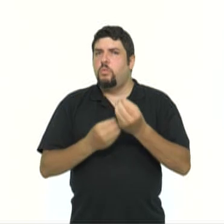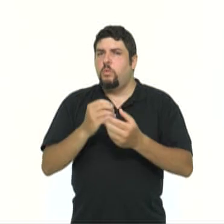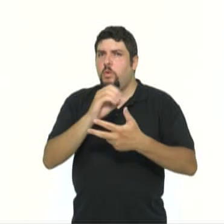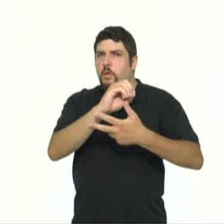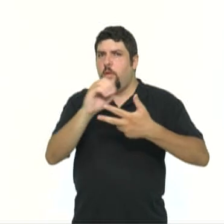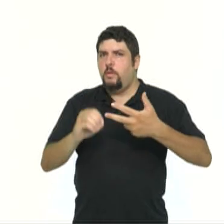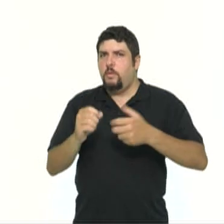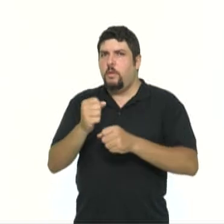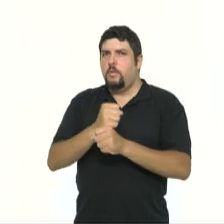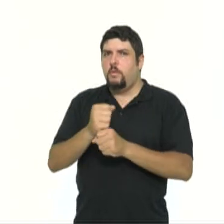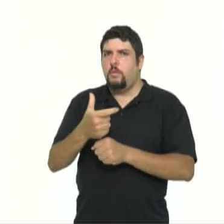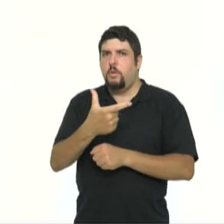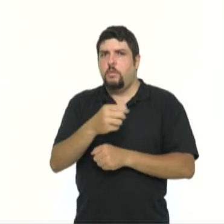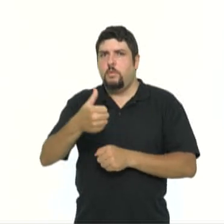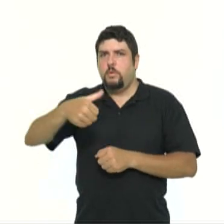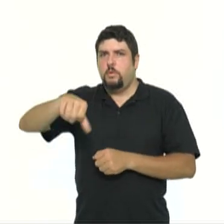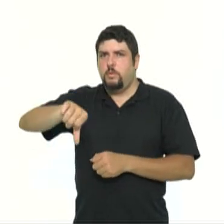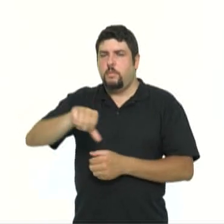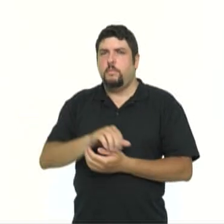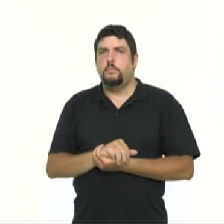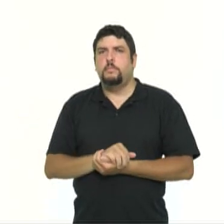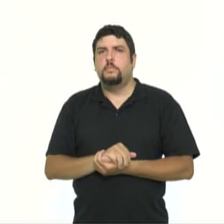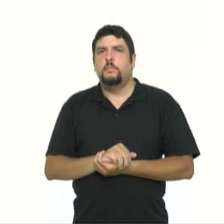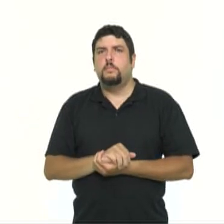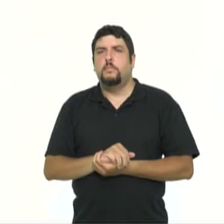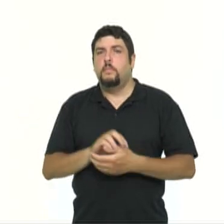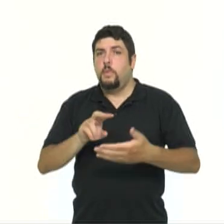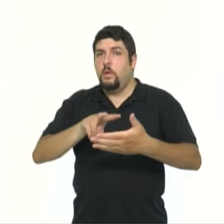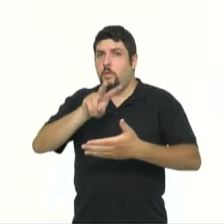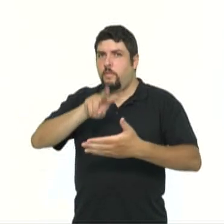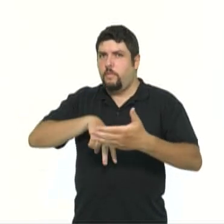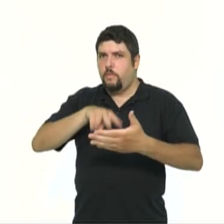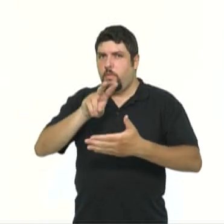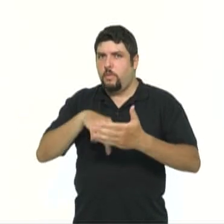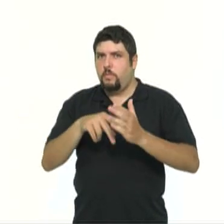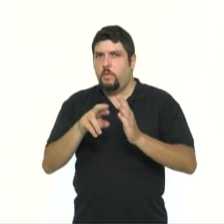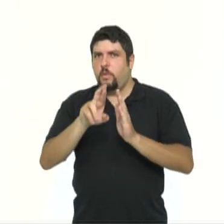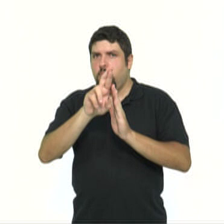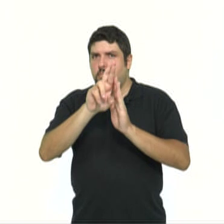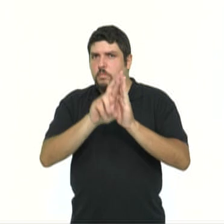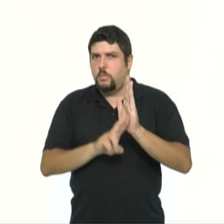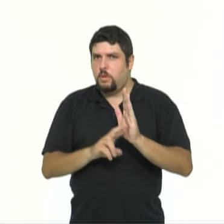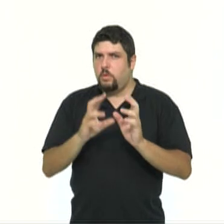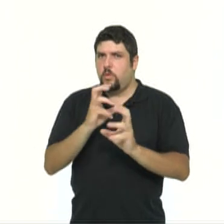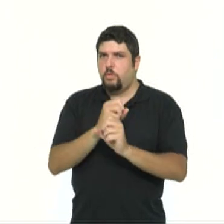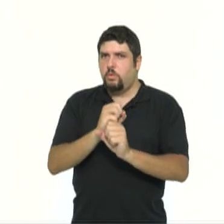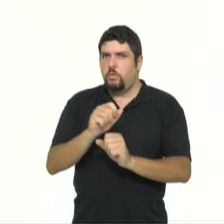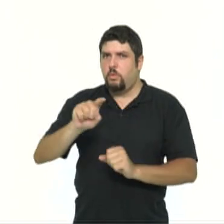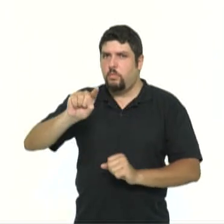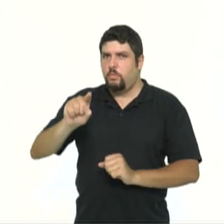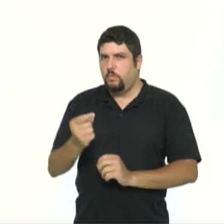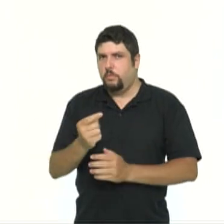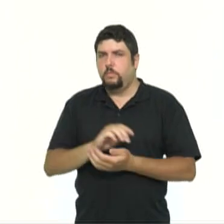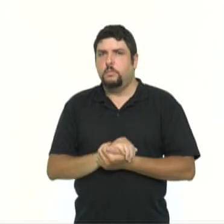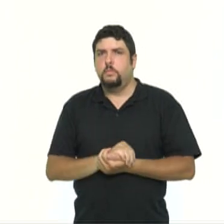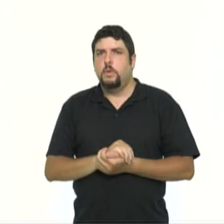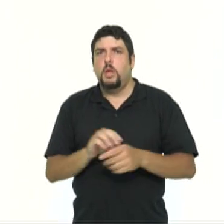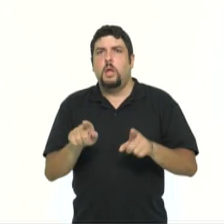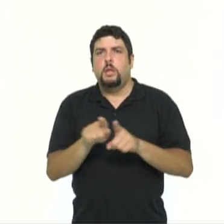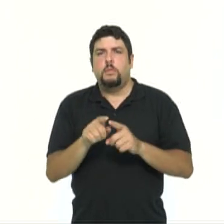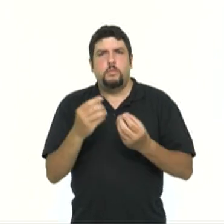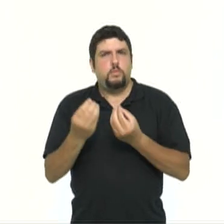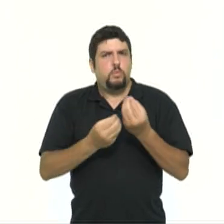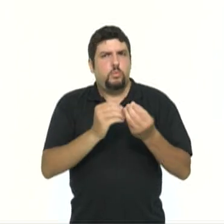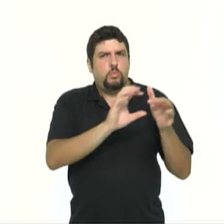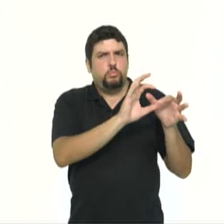2019. Vamos ler e analisar uma redação com nota 1000. Vamos identificar os elementos